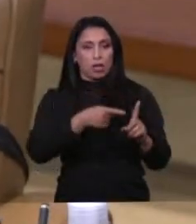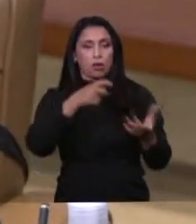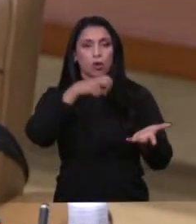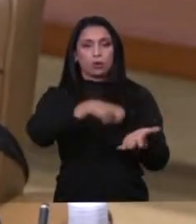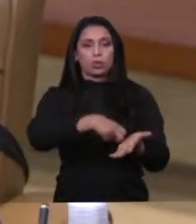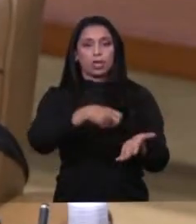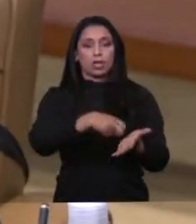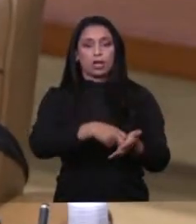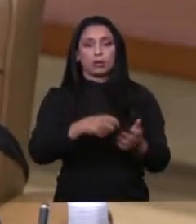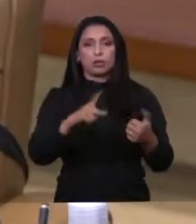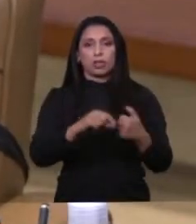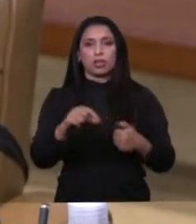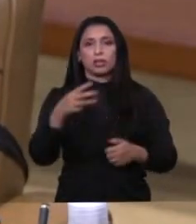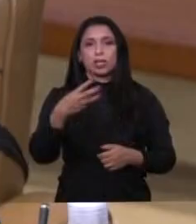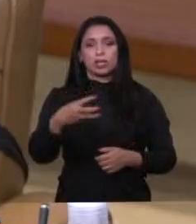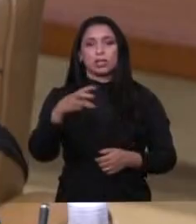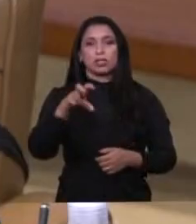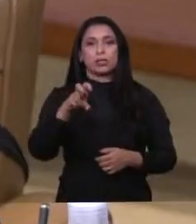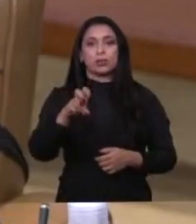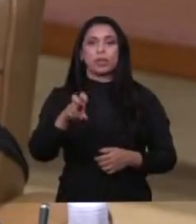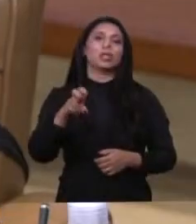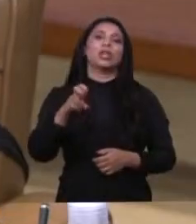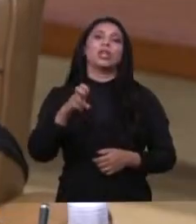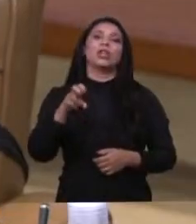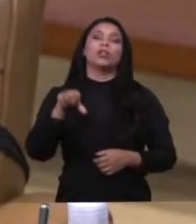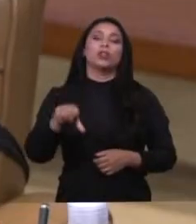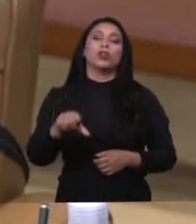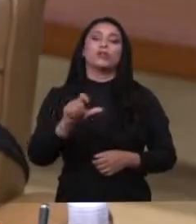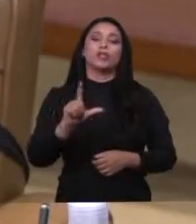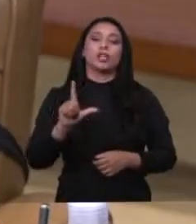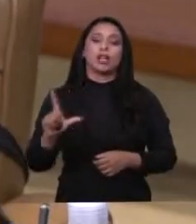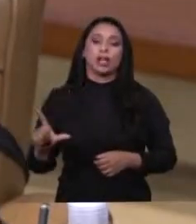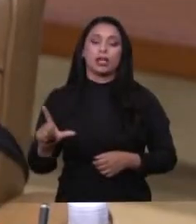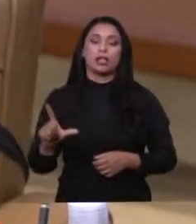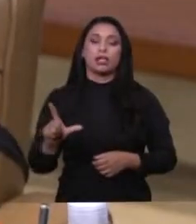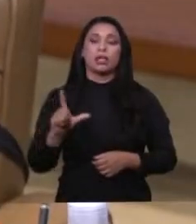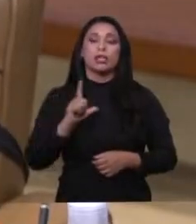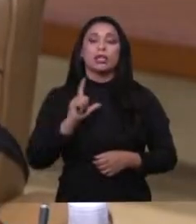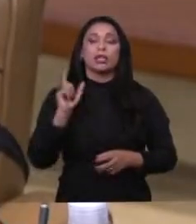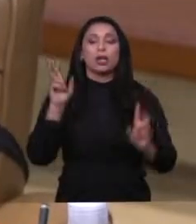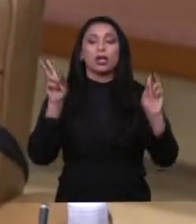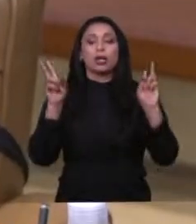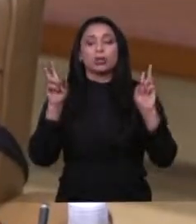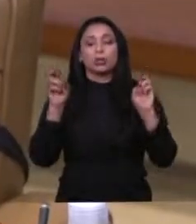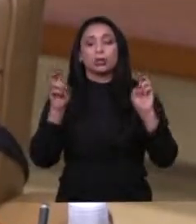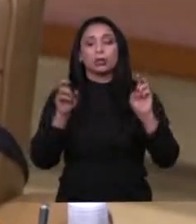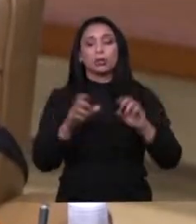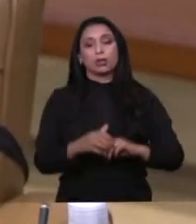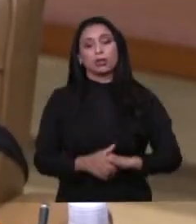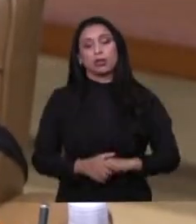no artigo 359-L do Código Penal, que trata da questão do